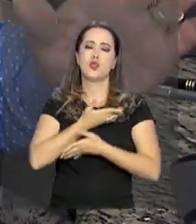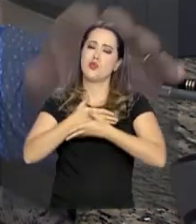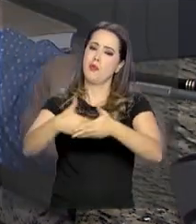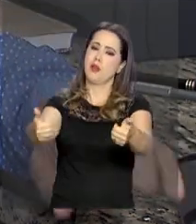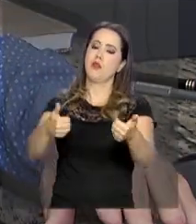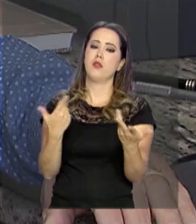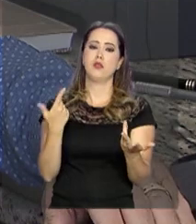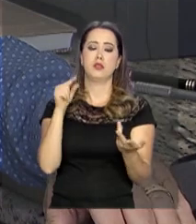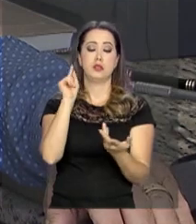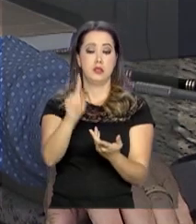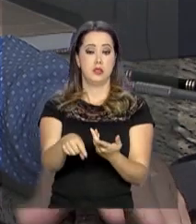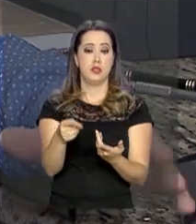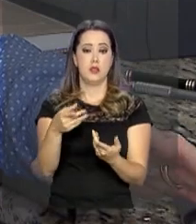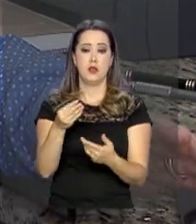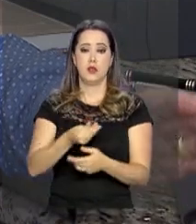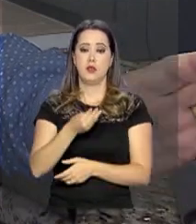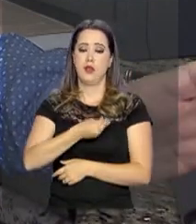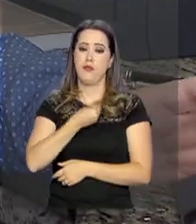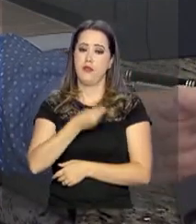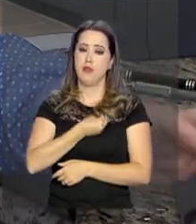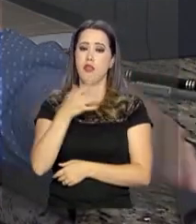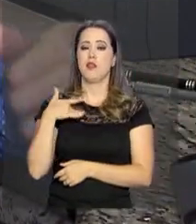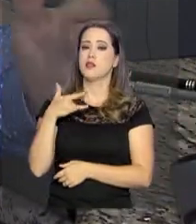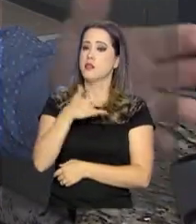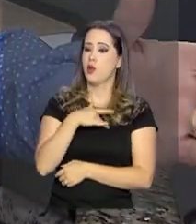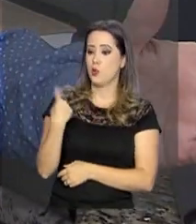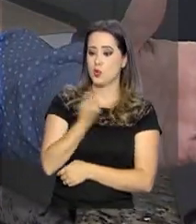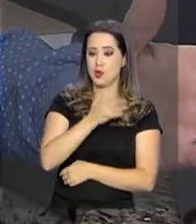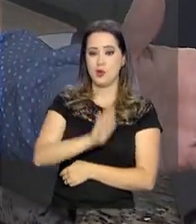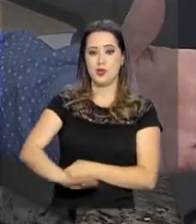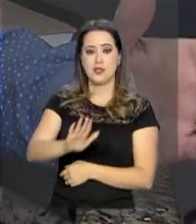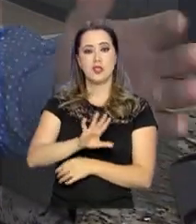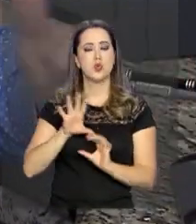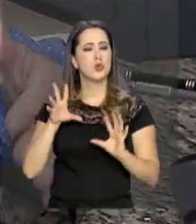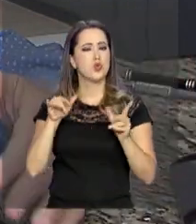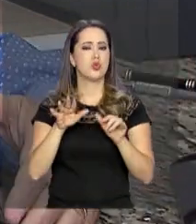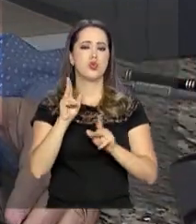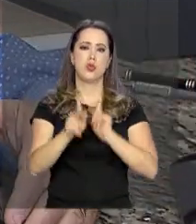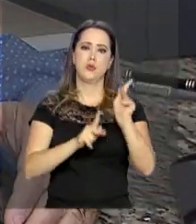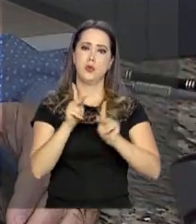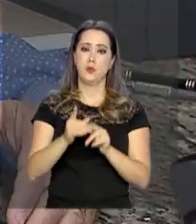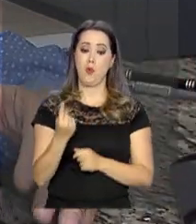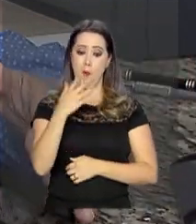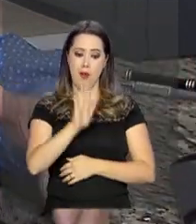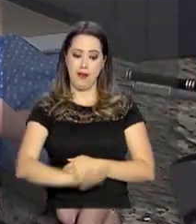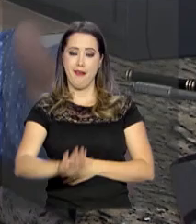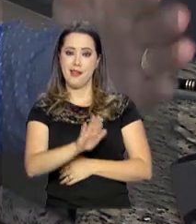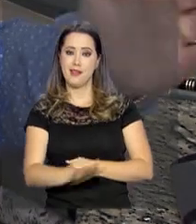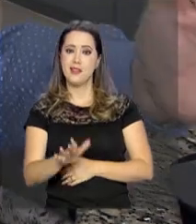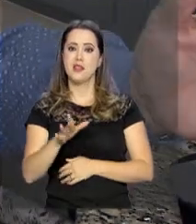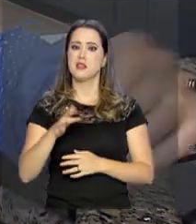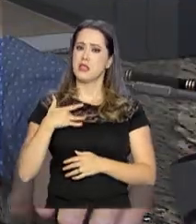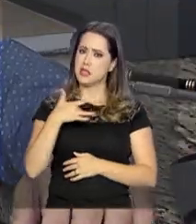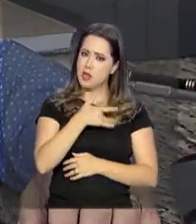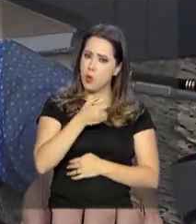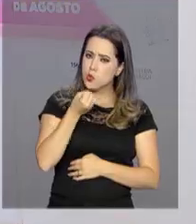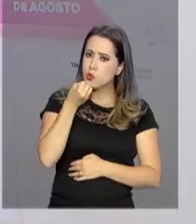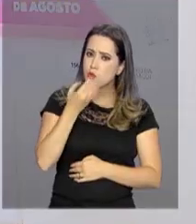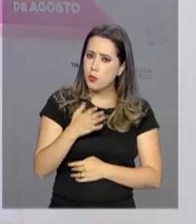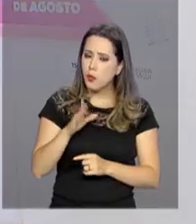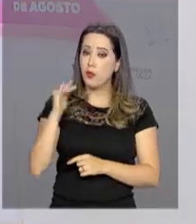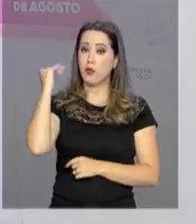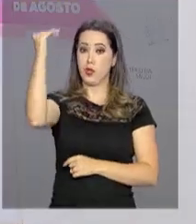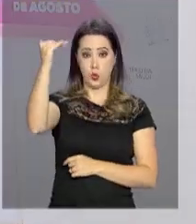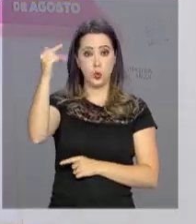substancial na qualidade de saúde das nossas crianças e da população de um modo geral. Uma criança sadia, com certeza, vai ser um adulto sadio.